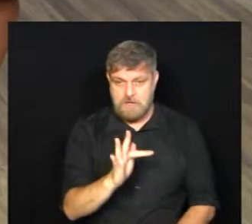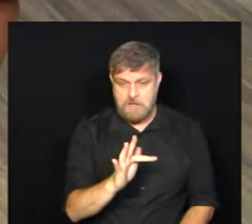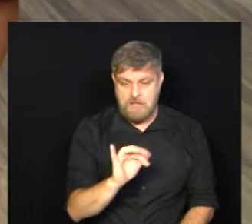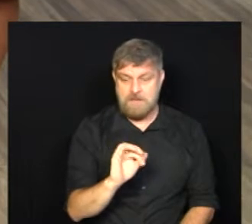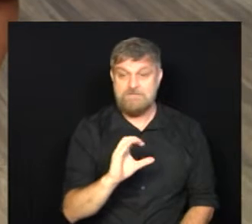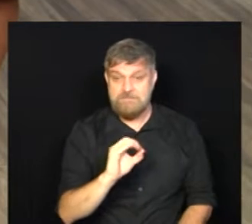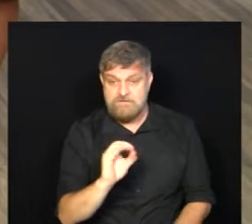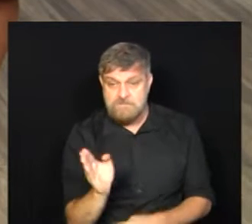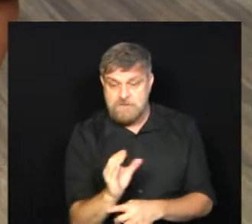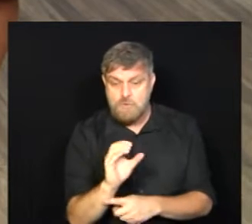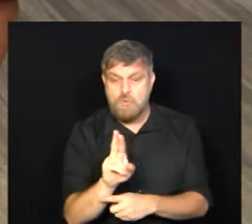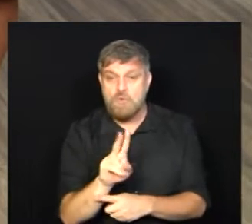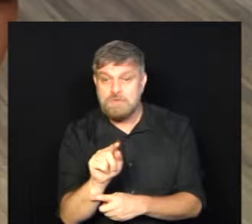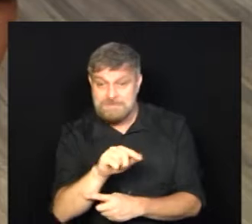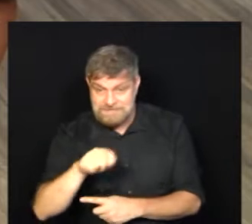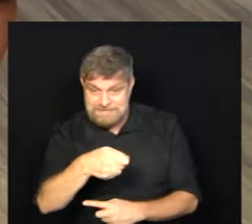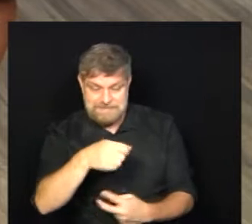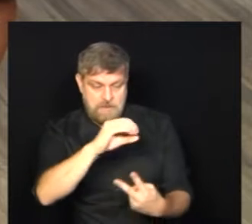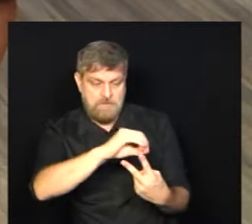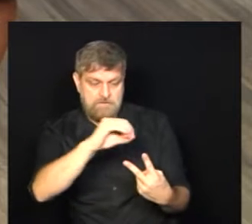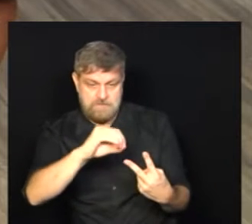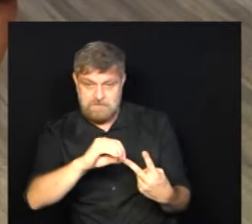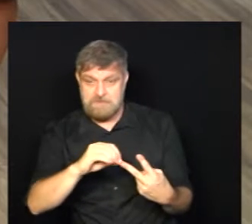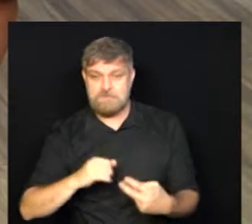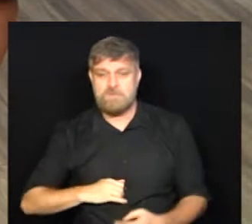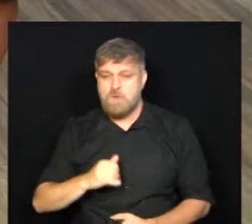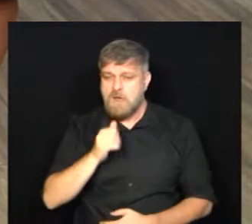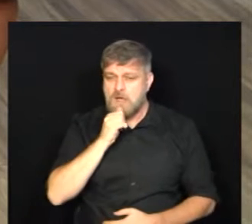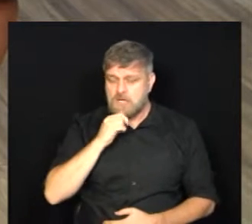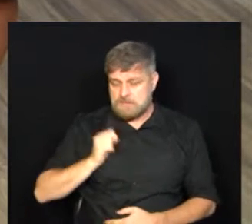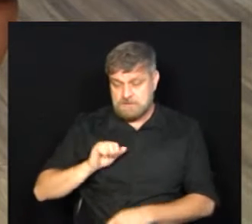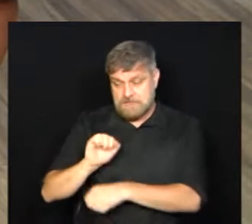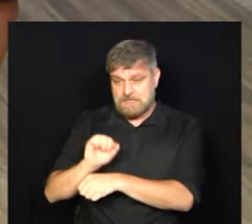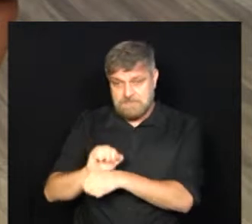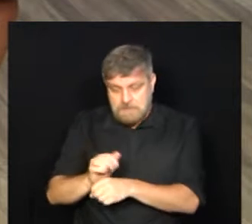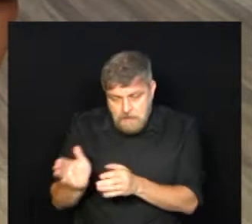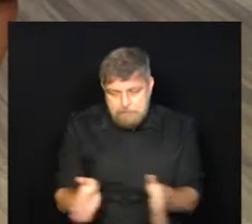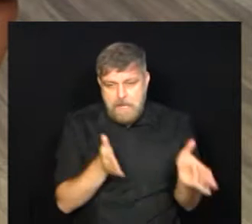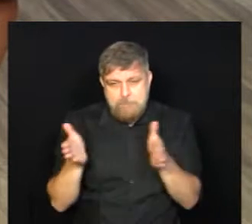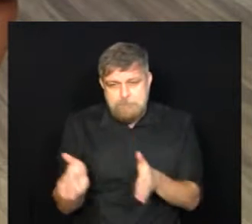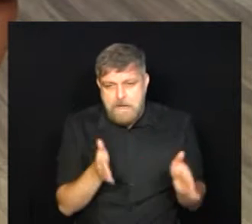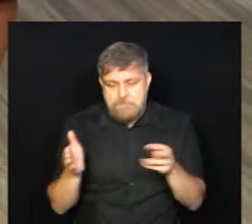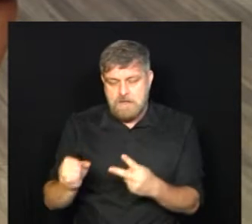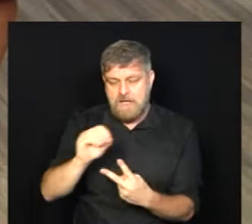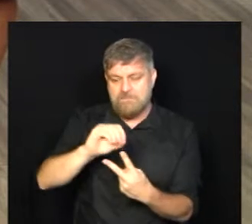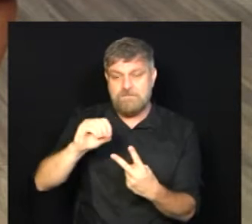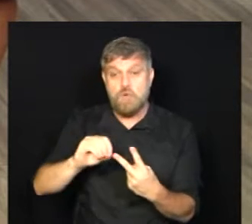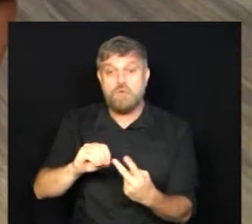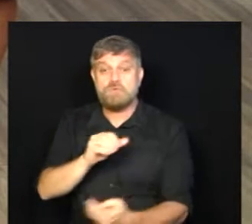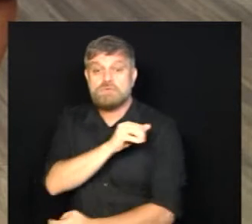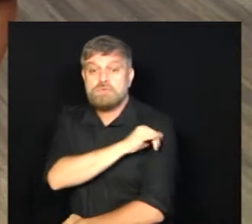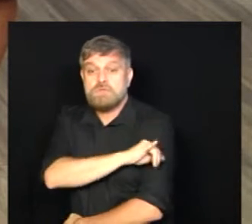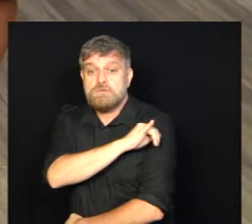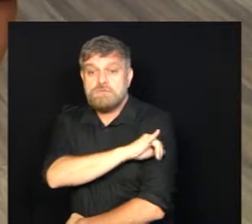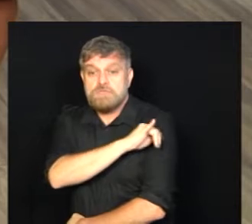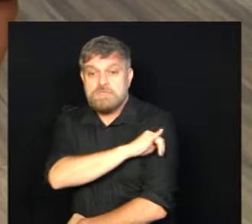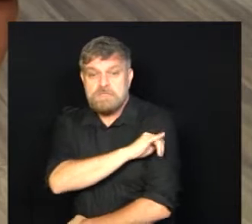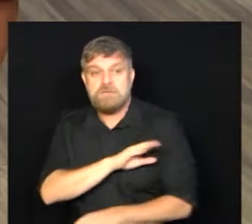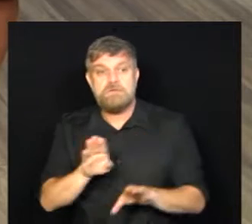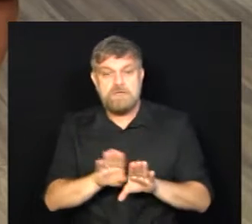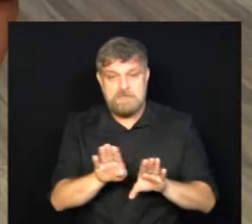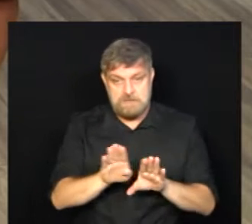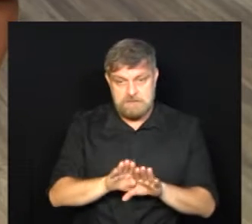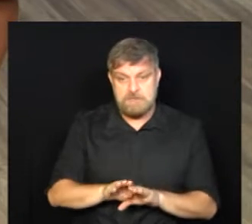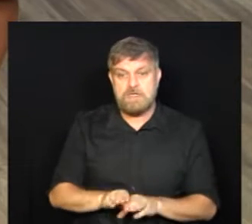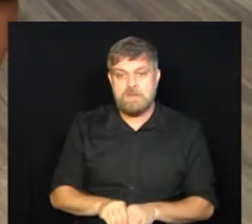começou, mas a gente aguarda nos próximos dias também a produção dessa vacina da Fiocruz no Rio de Janeiro, que também será